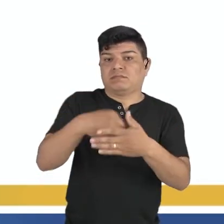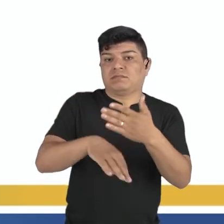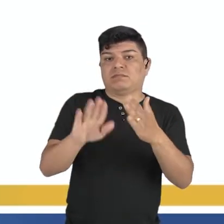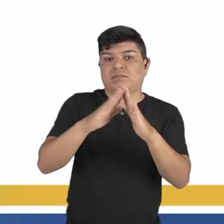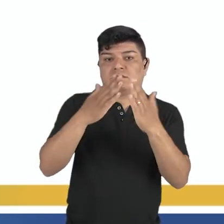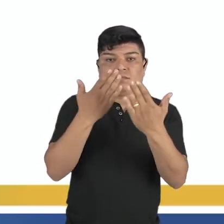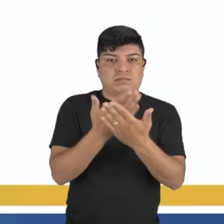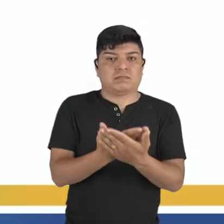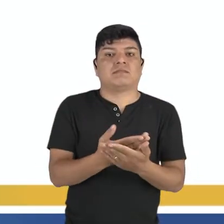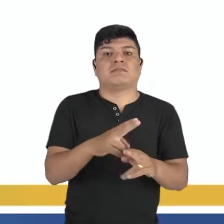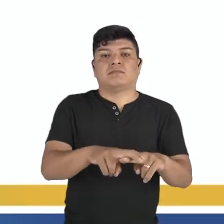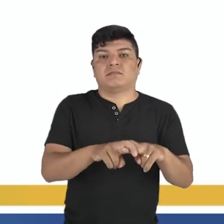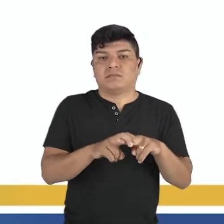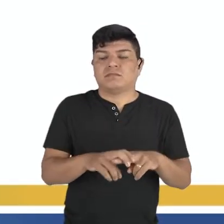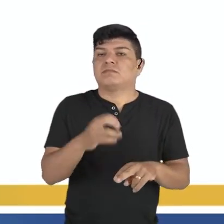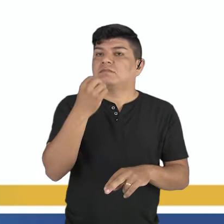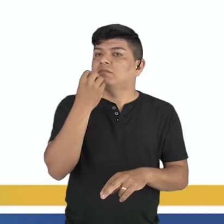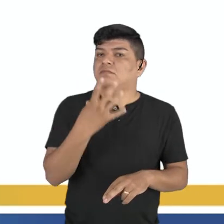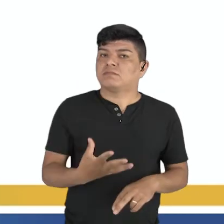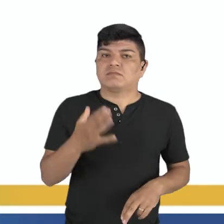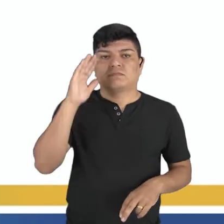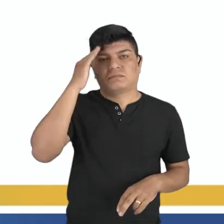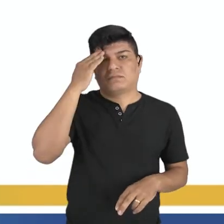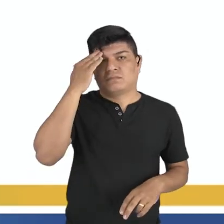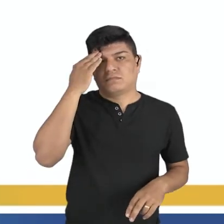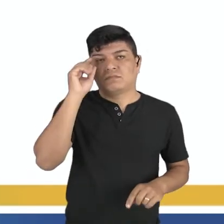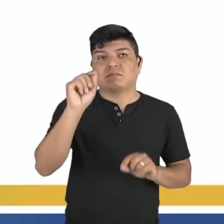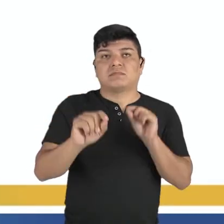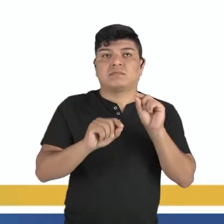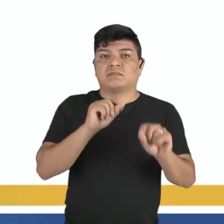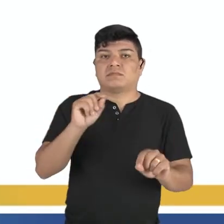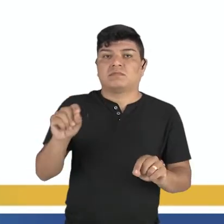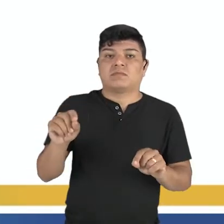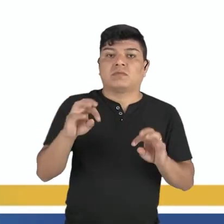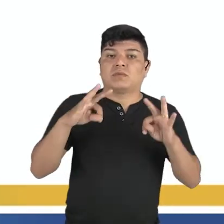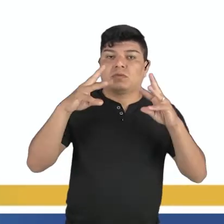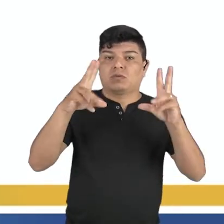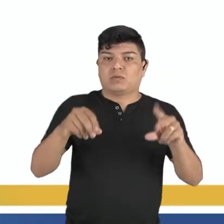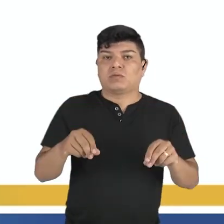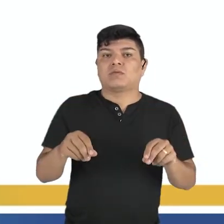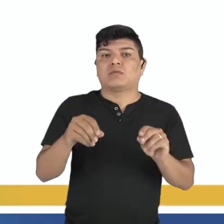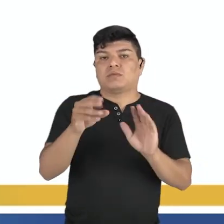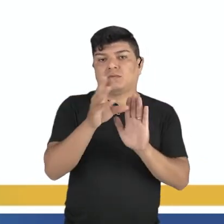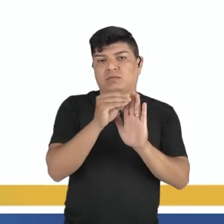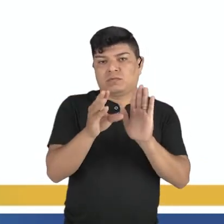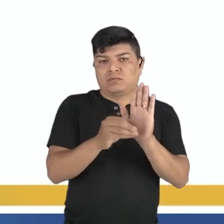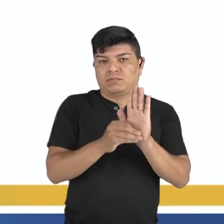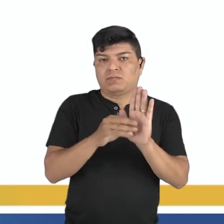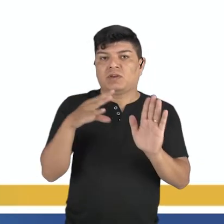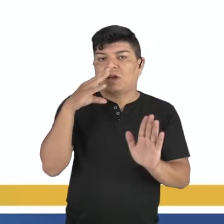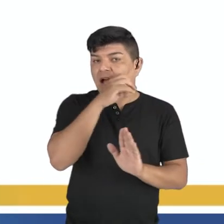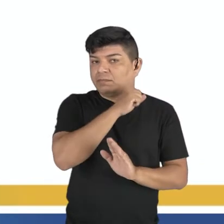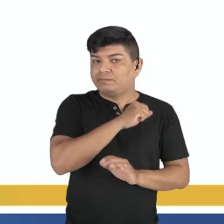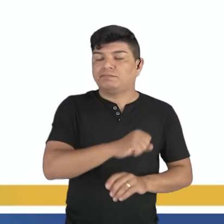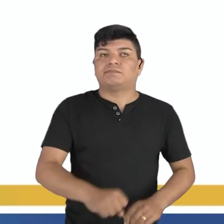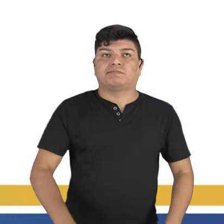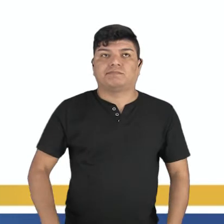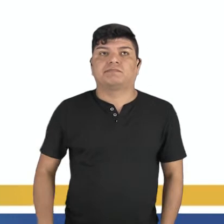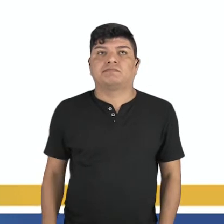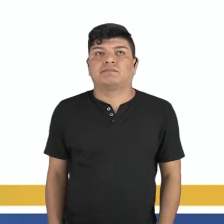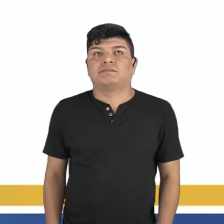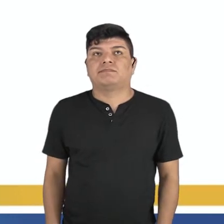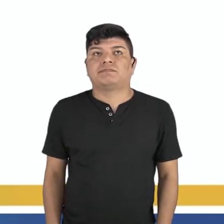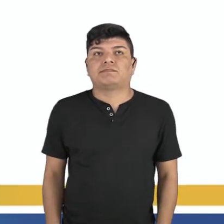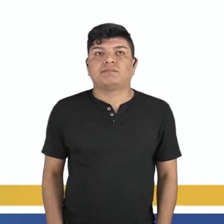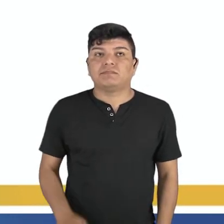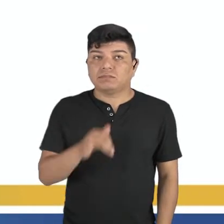escola. É uma boa forma de você compreender e pegar os conteúdos rapidamente, beleza? E aí nós vamos para